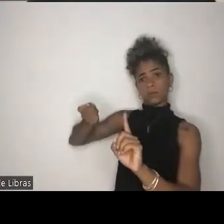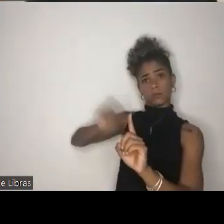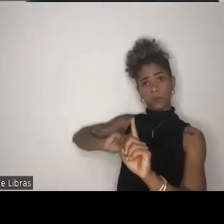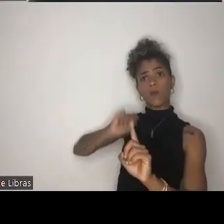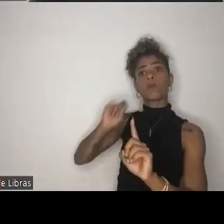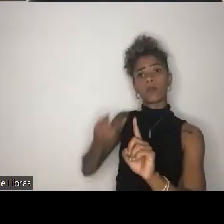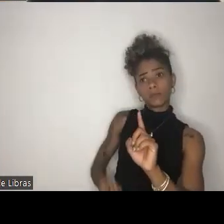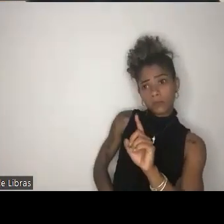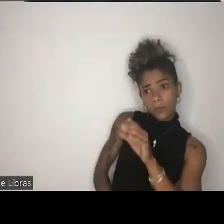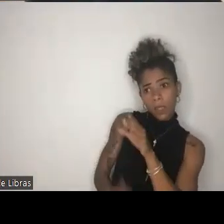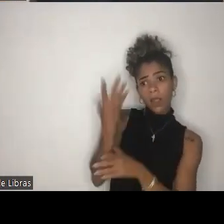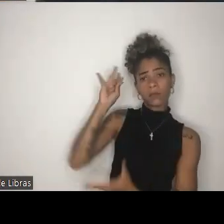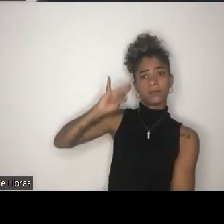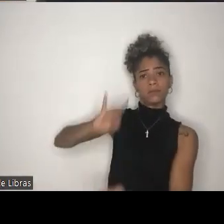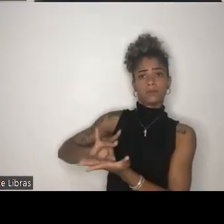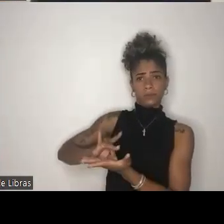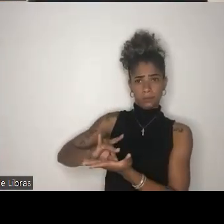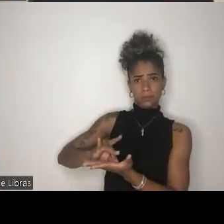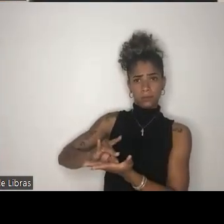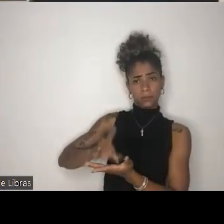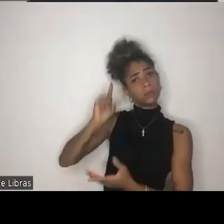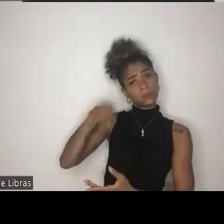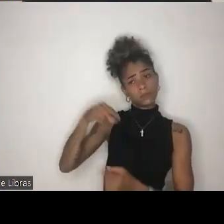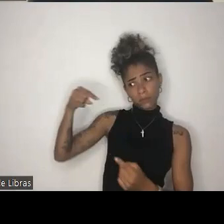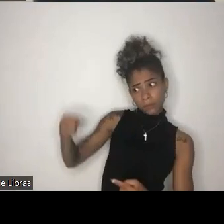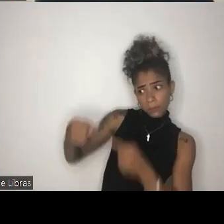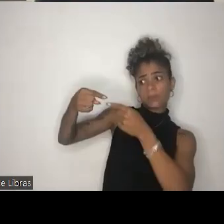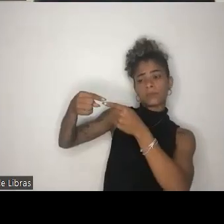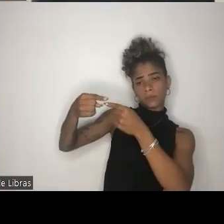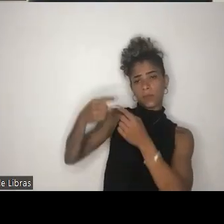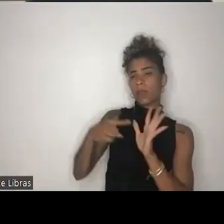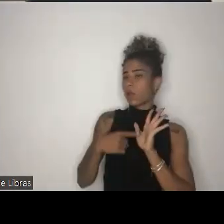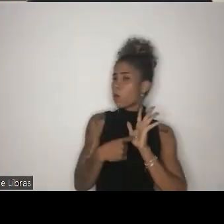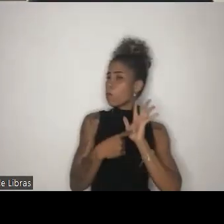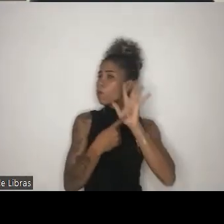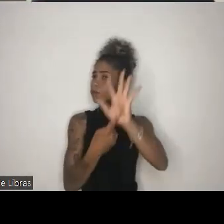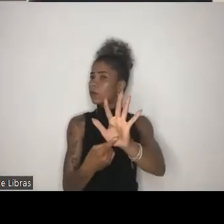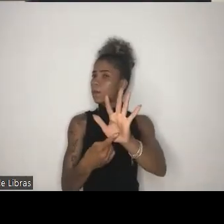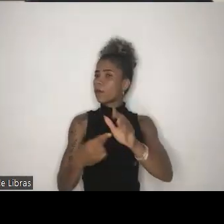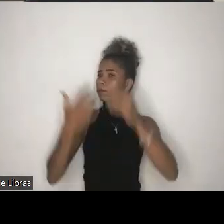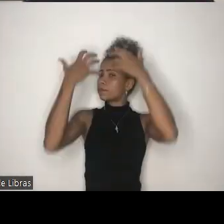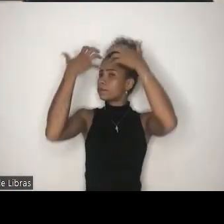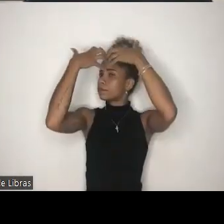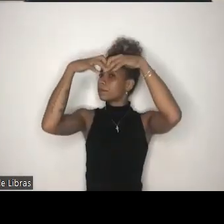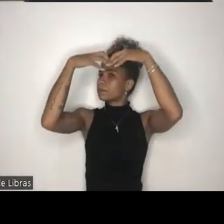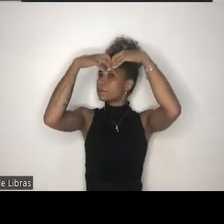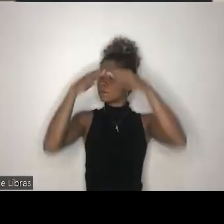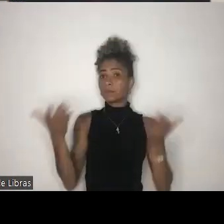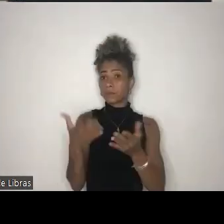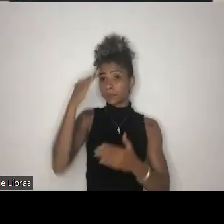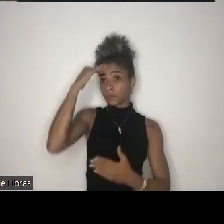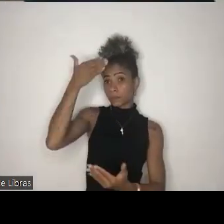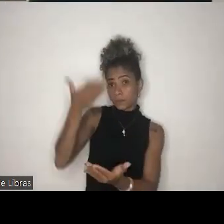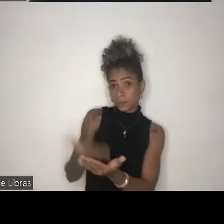reconstruir a realidade é esse o ponto que eu queria trazer para nossa reflexão eu acredito que